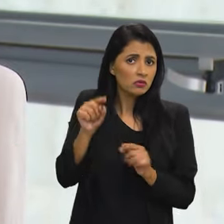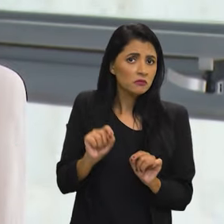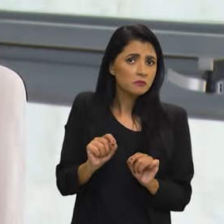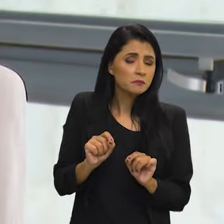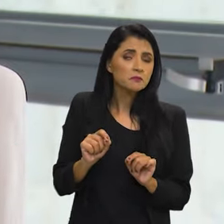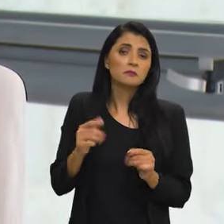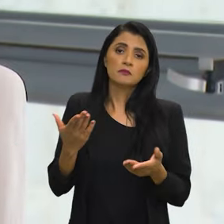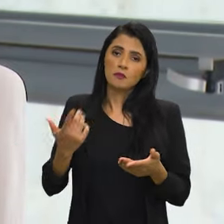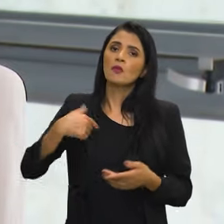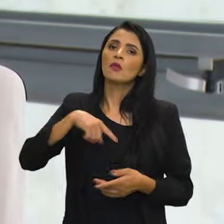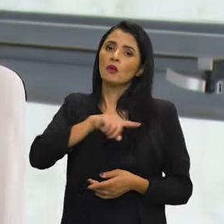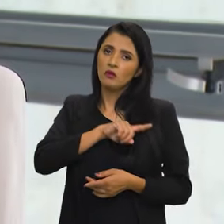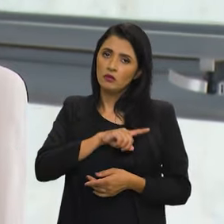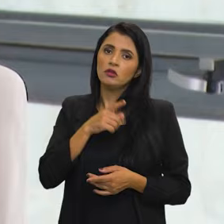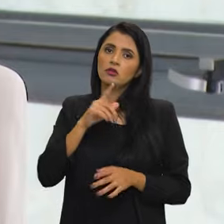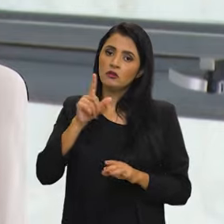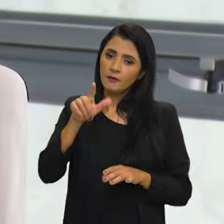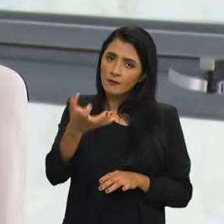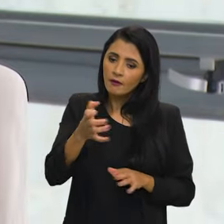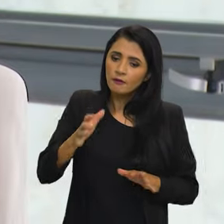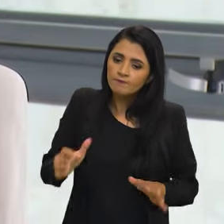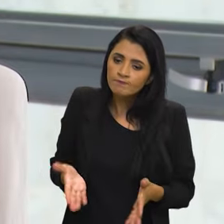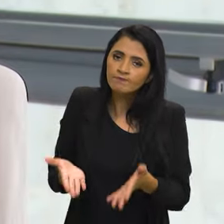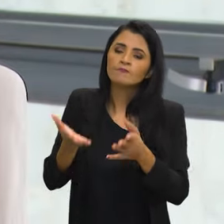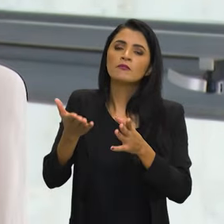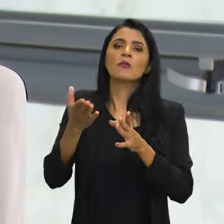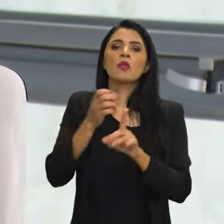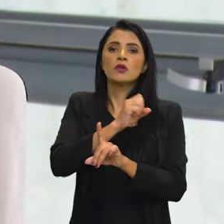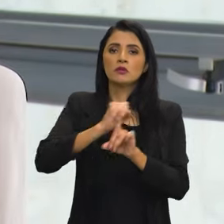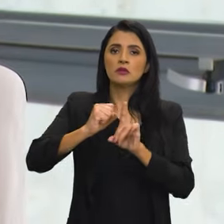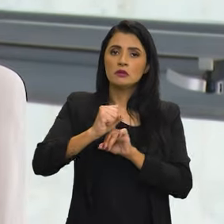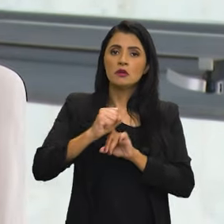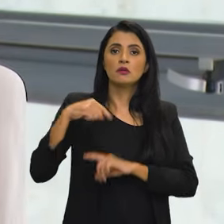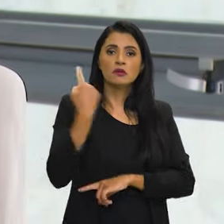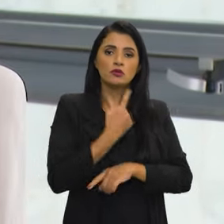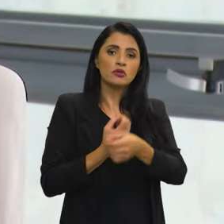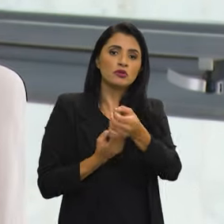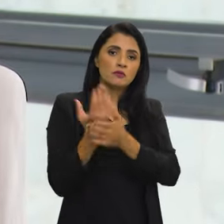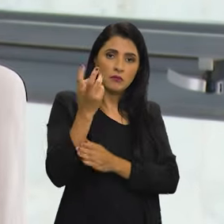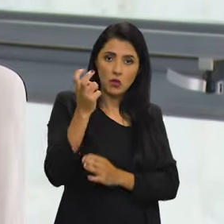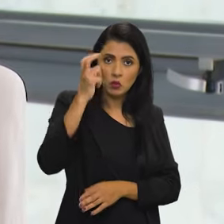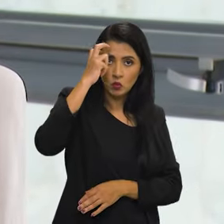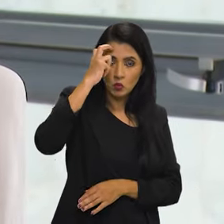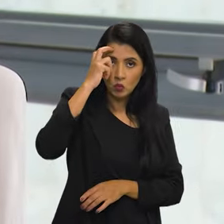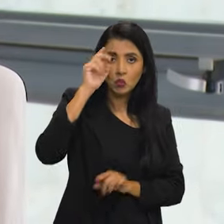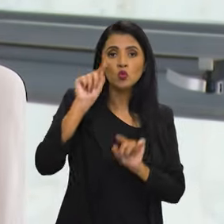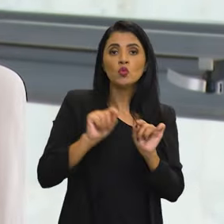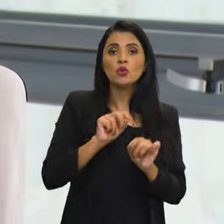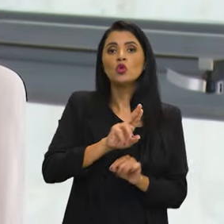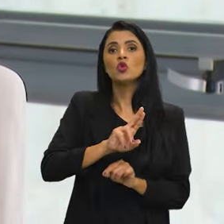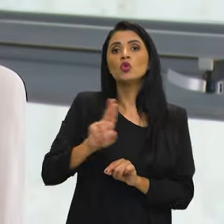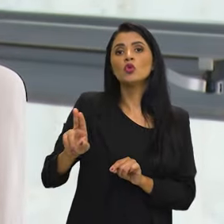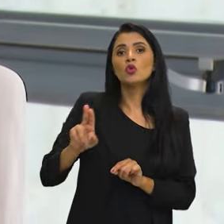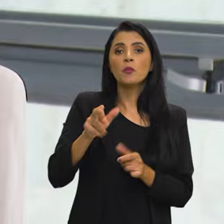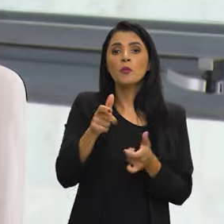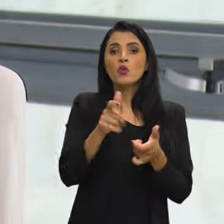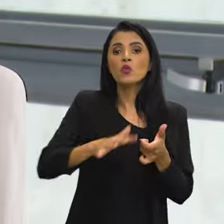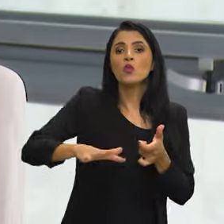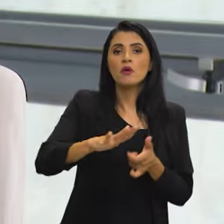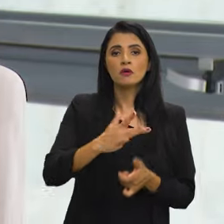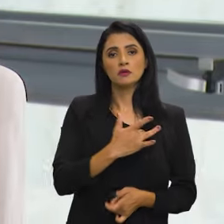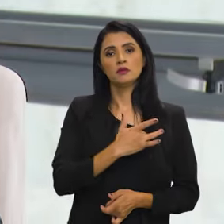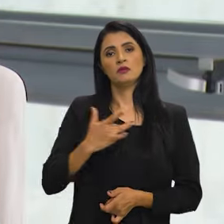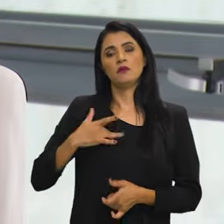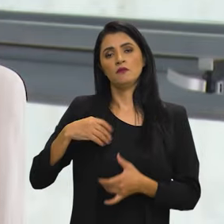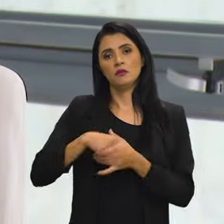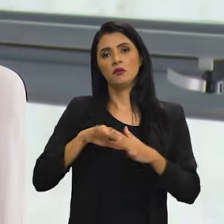né então nós queremos estimulamos a sociedade a que a gente crie uma cultura daquilo que eu chamo de um